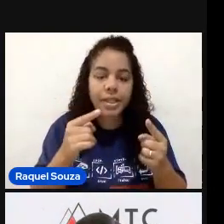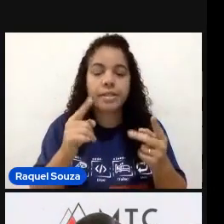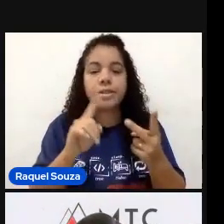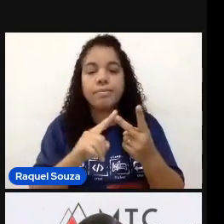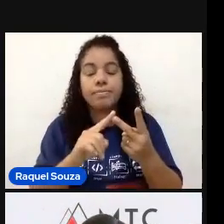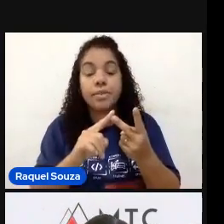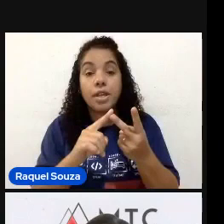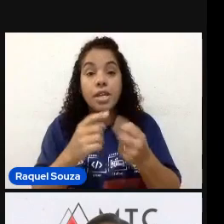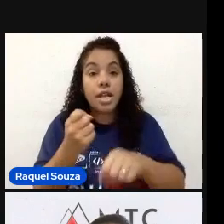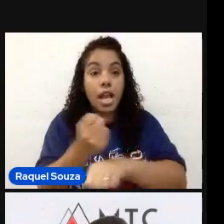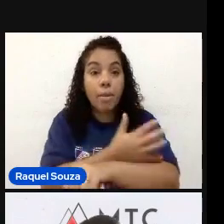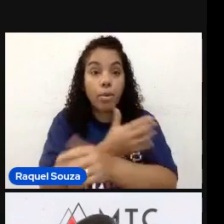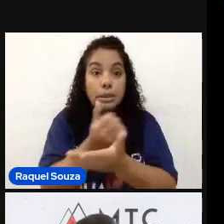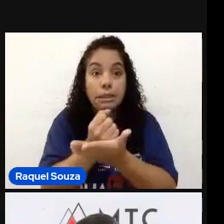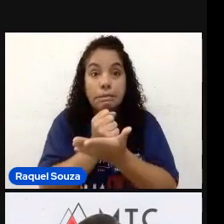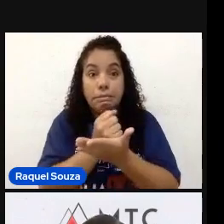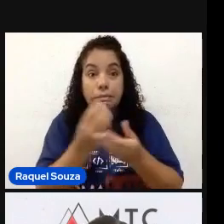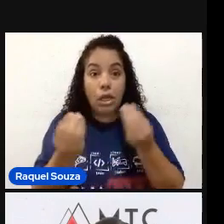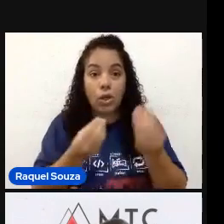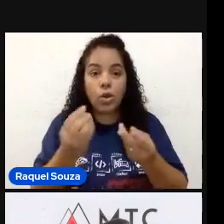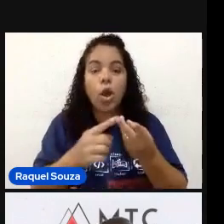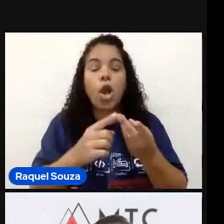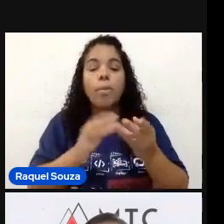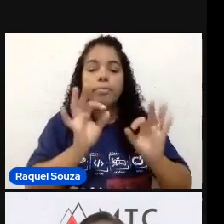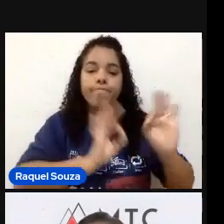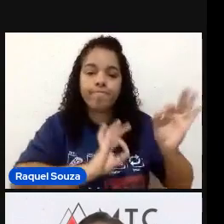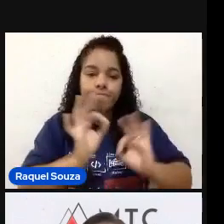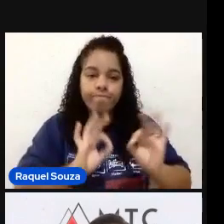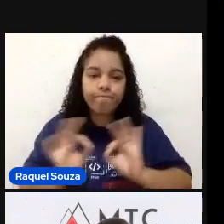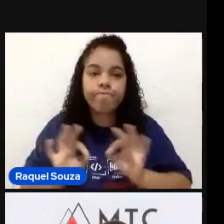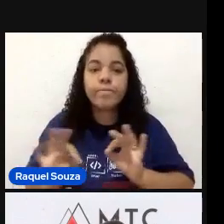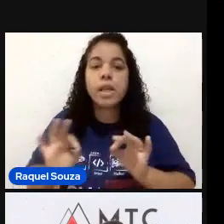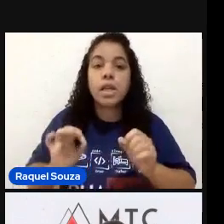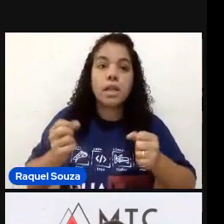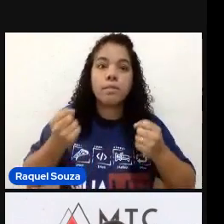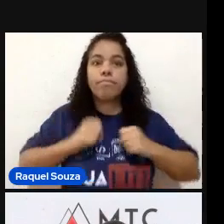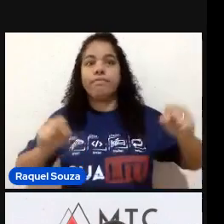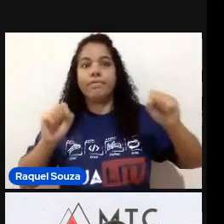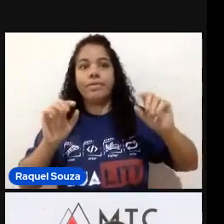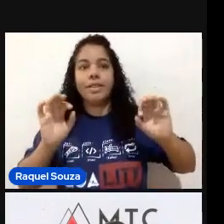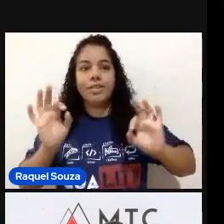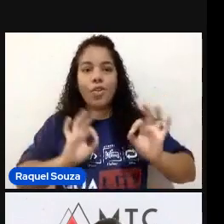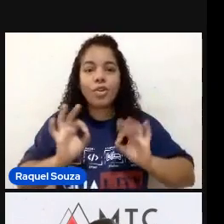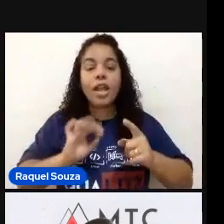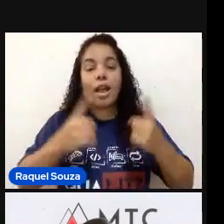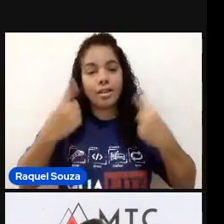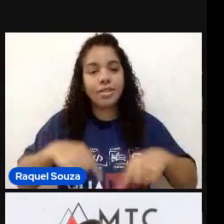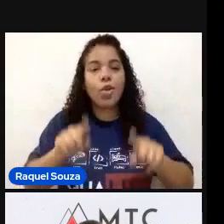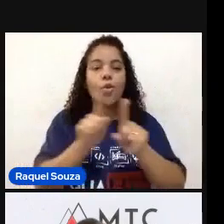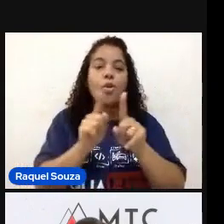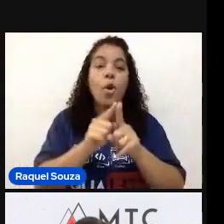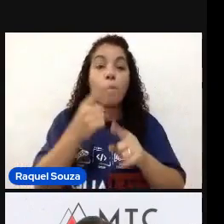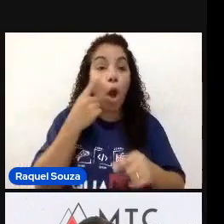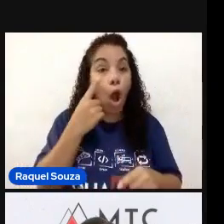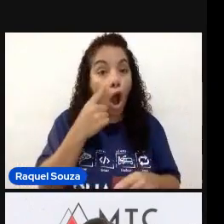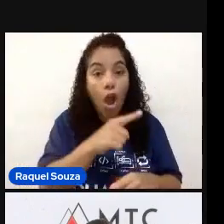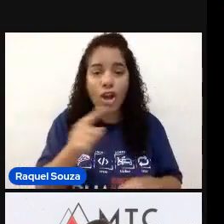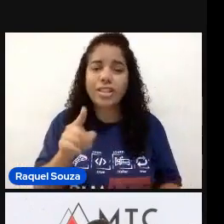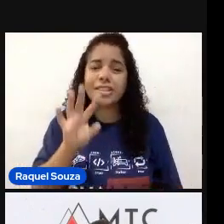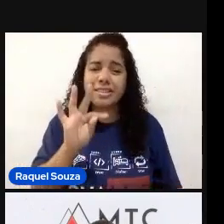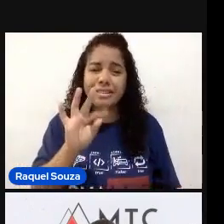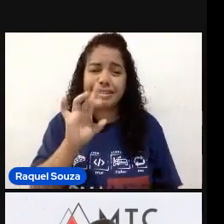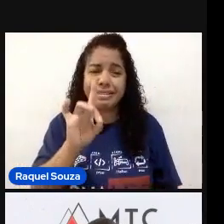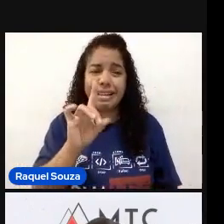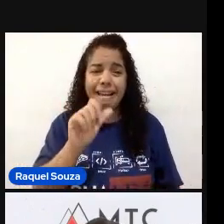controle das emoções, organização, controlar o impulso e o seu corpo. Olha como a gente com TDAH tem que controlar